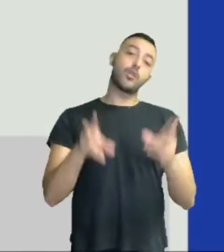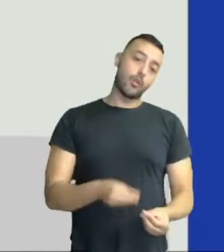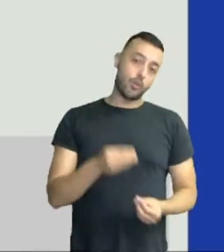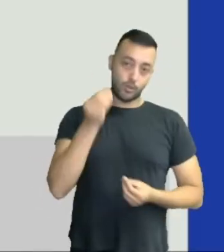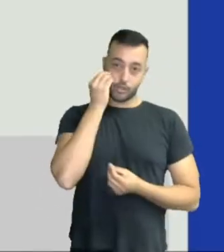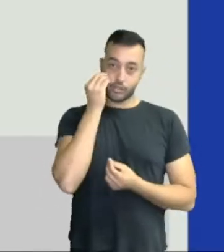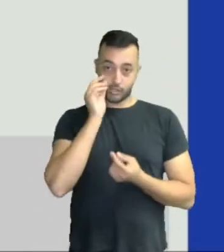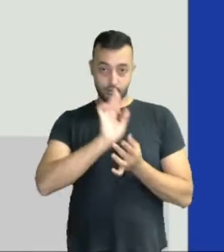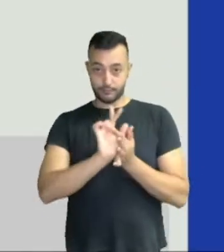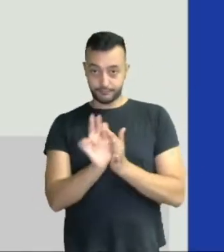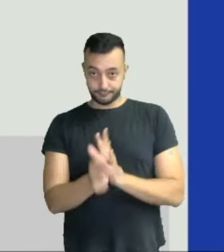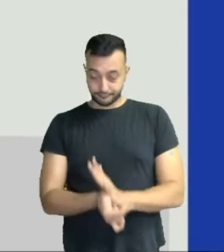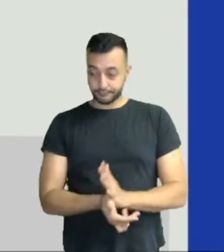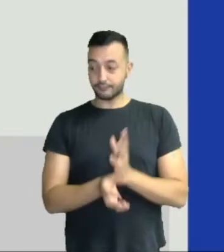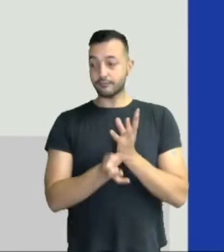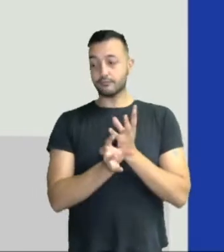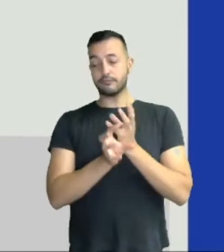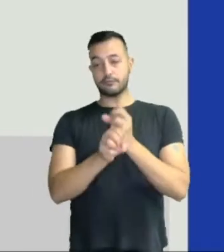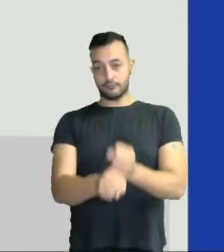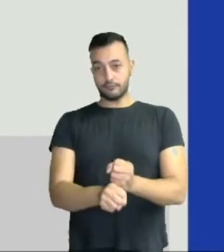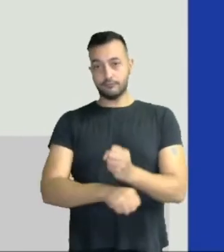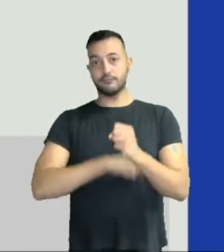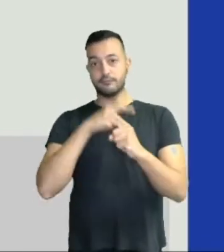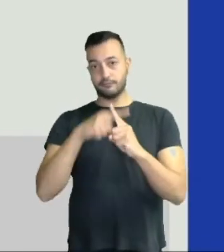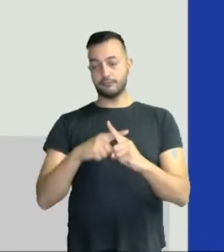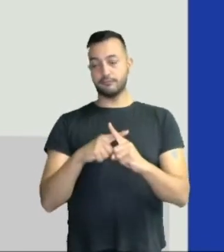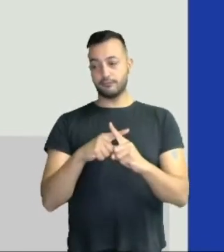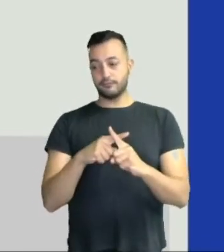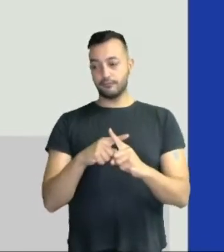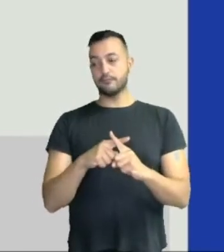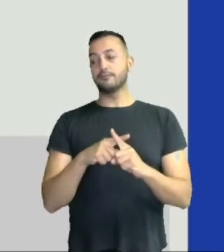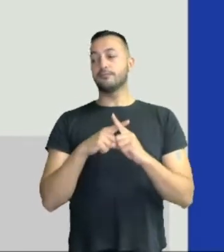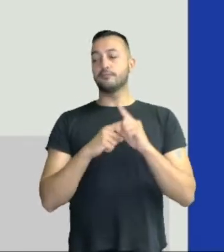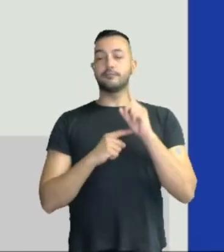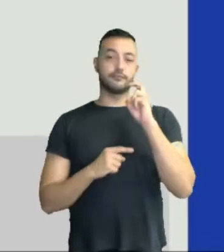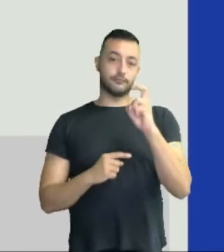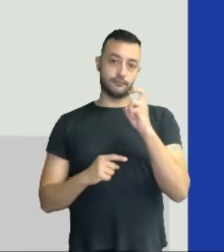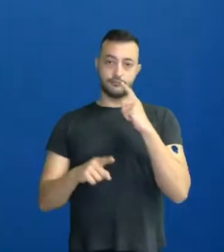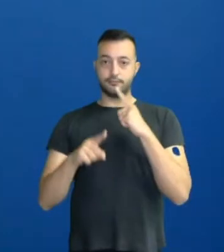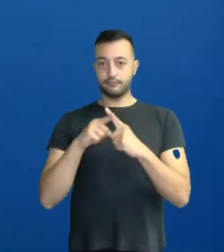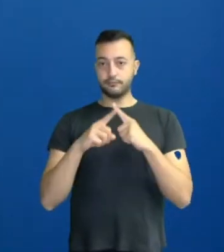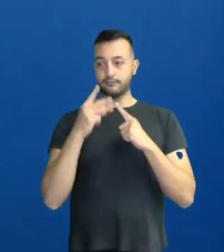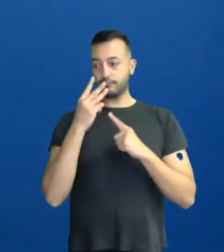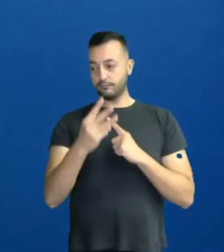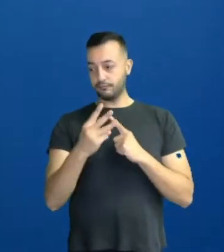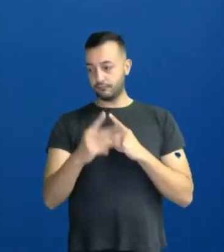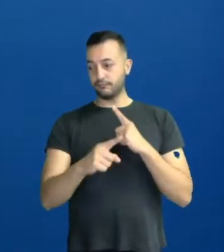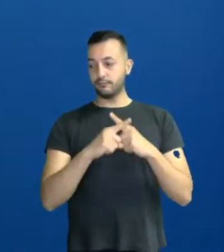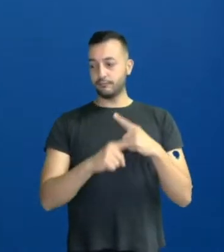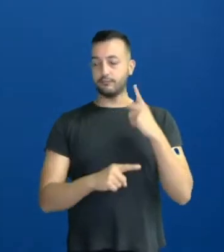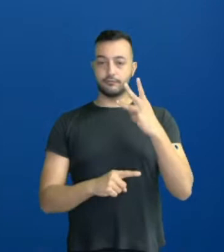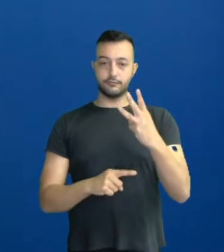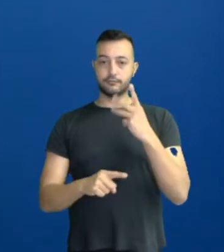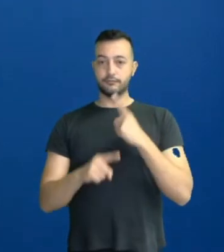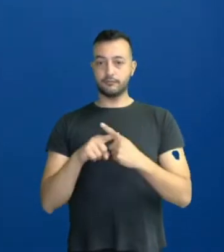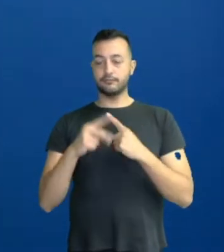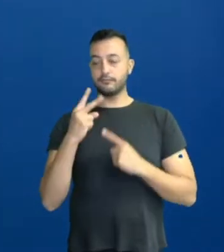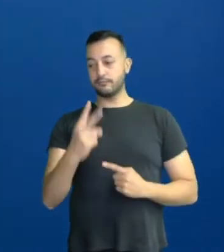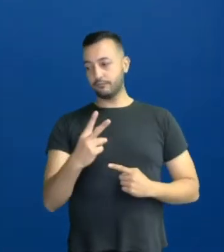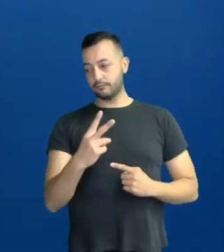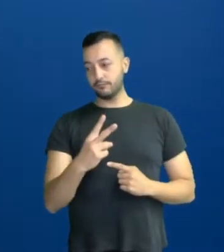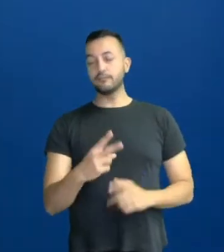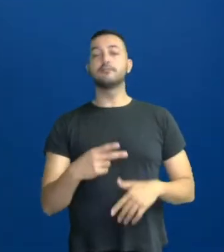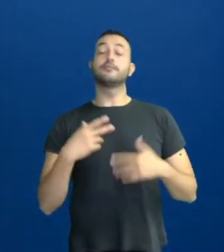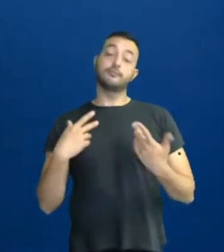que ele tem, tá certo? Todas as quantidades e vou multiplicar. Ó, o 5 vezes 3 vezes 3 vezes